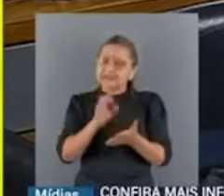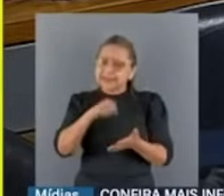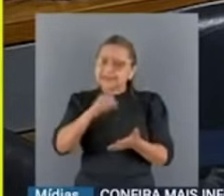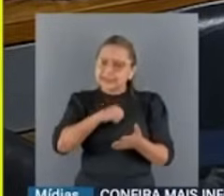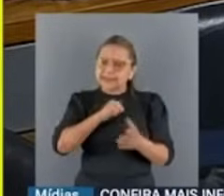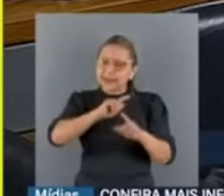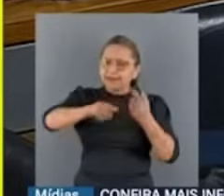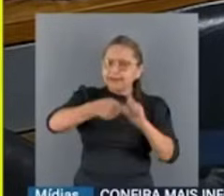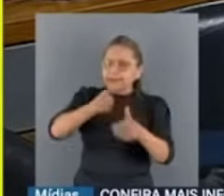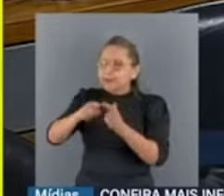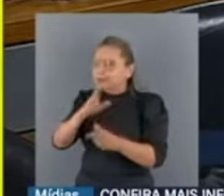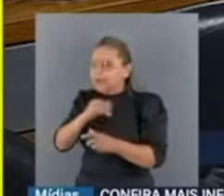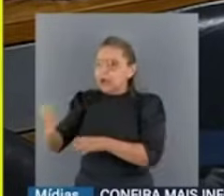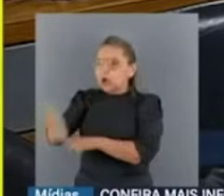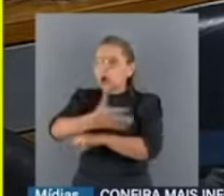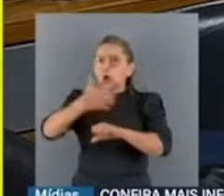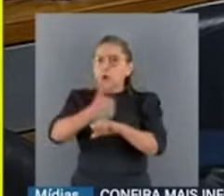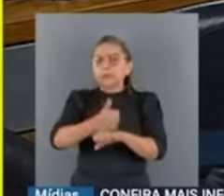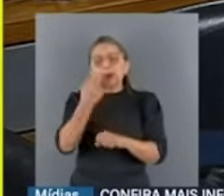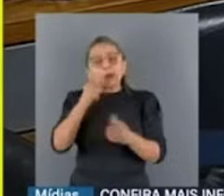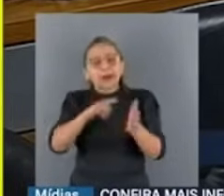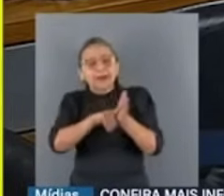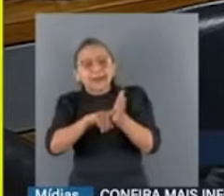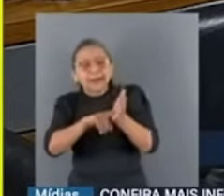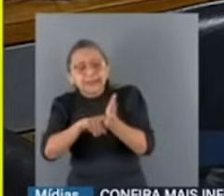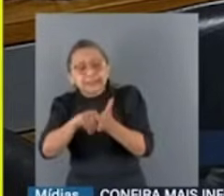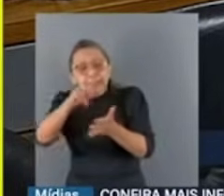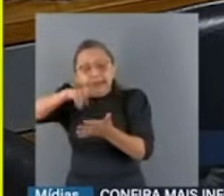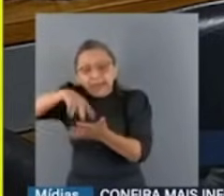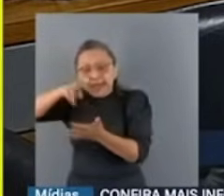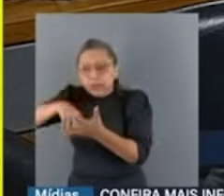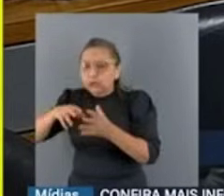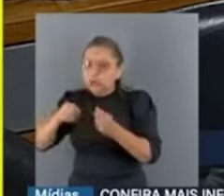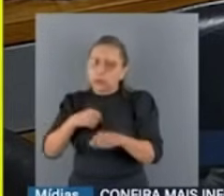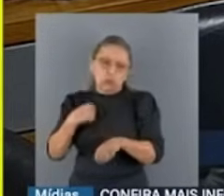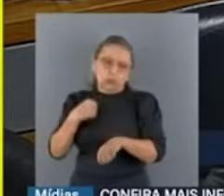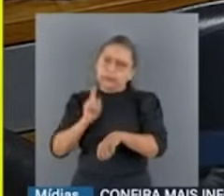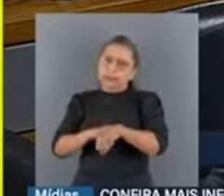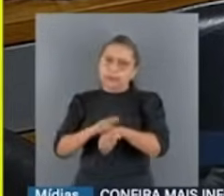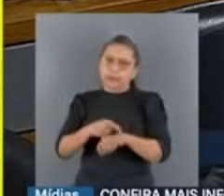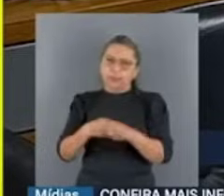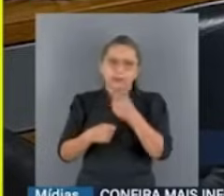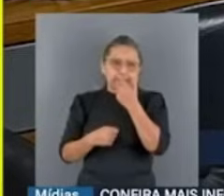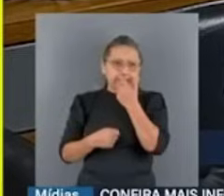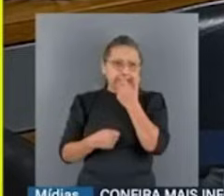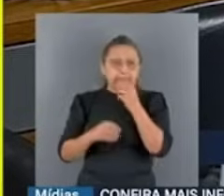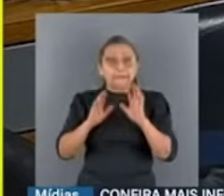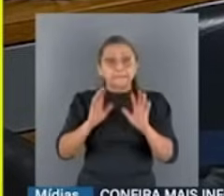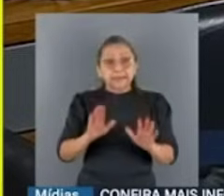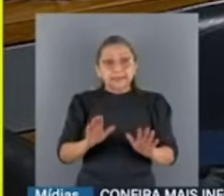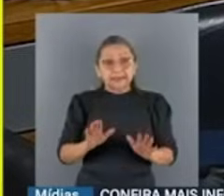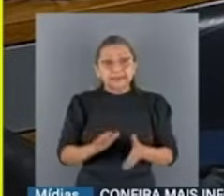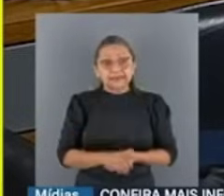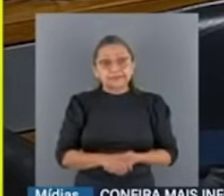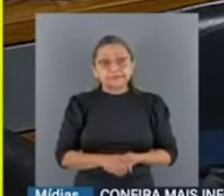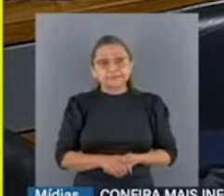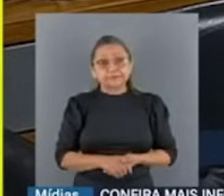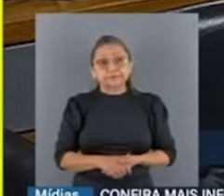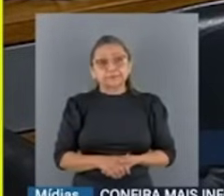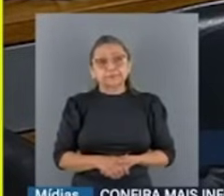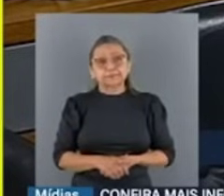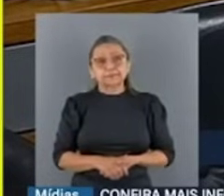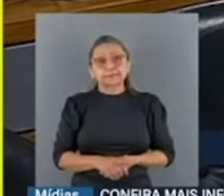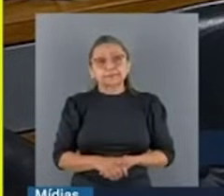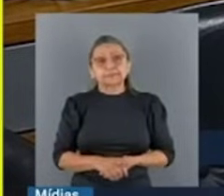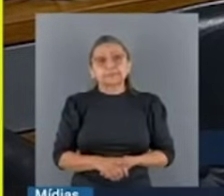Analisem e leiam os depoimentos. Eu não vou ter tempo para isso aqui. Mas quero lembrar, o